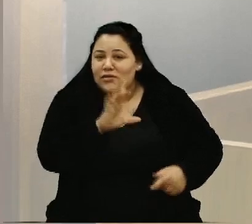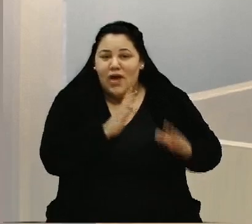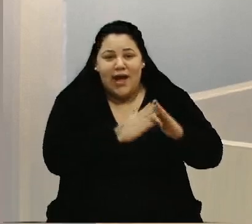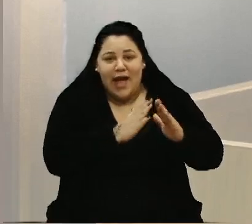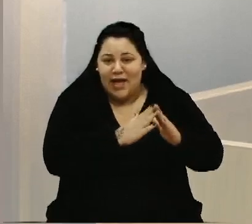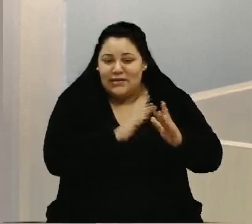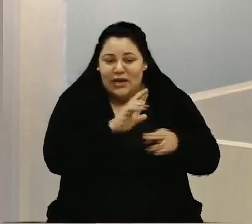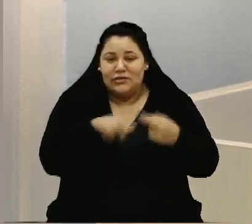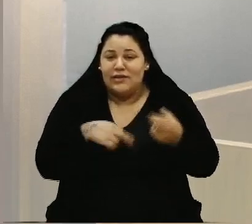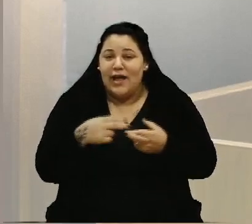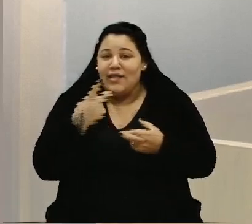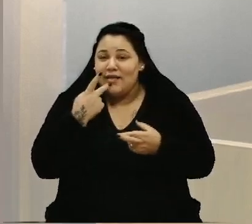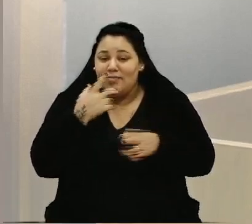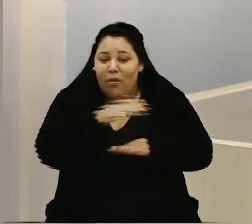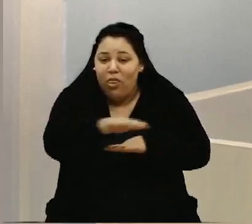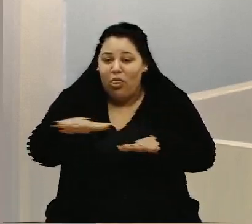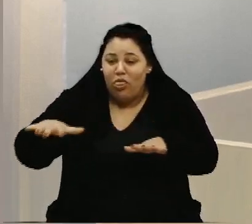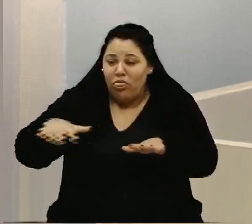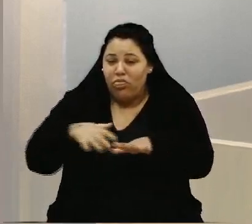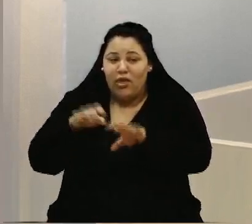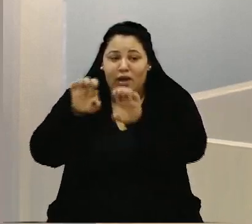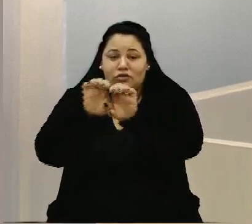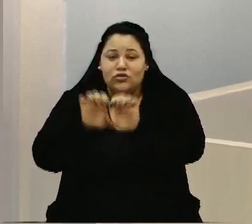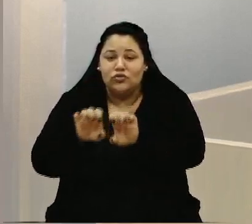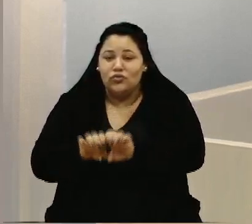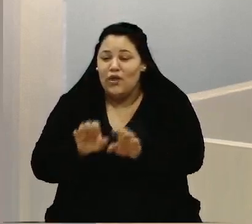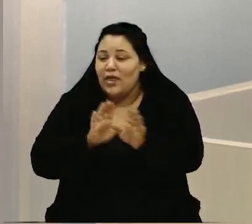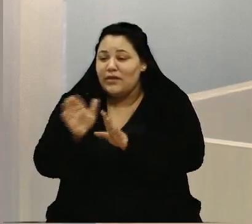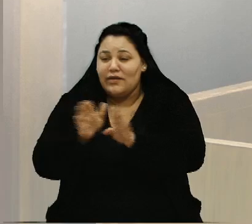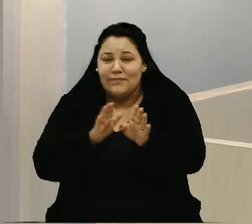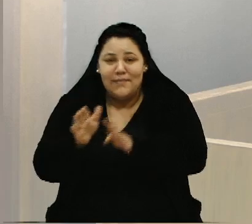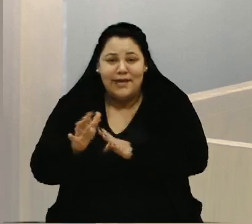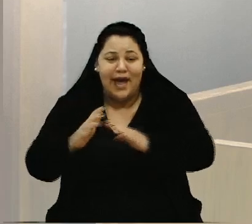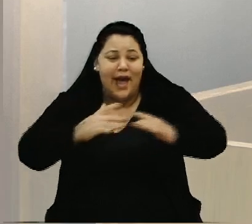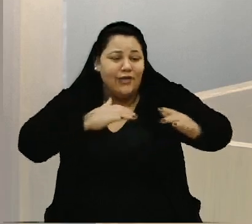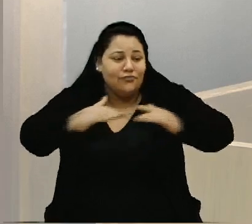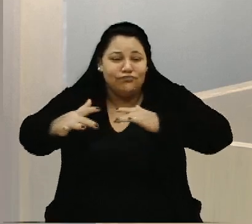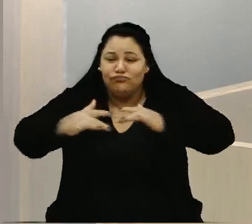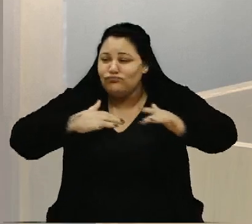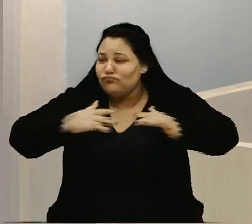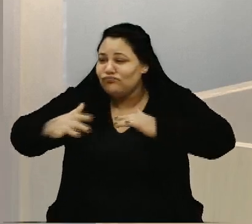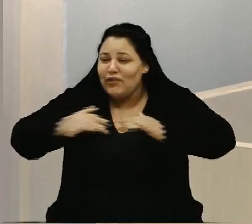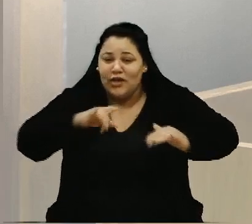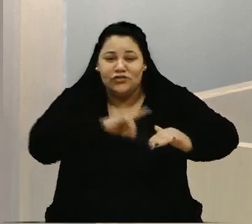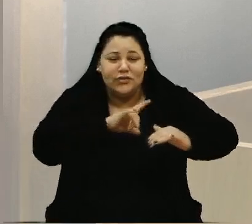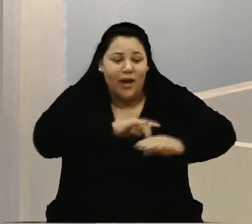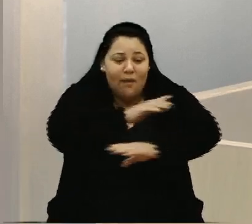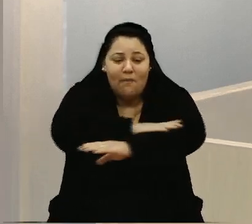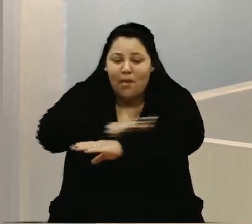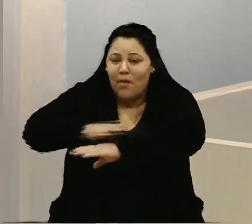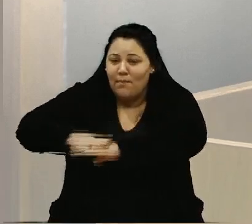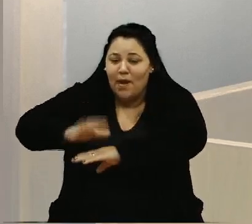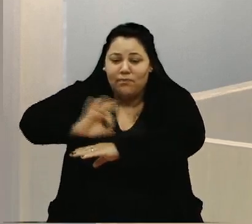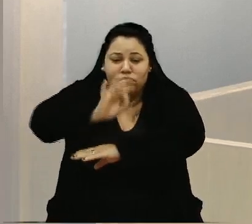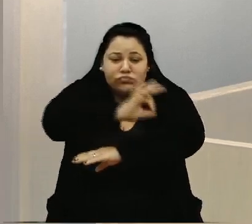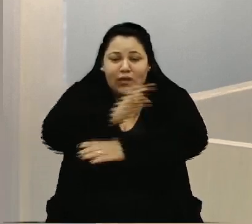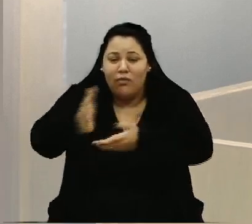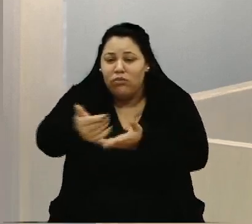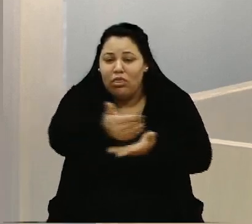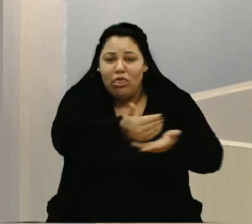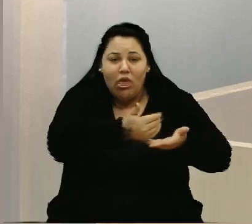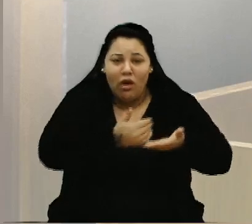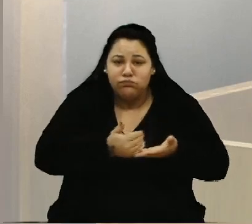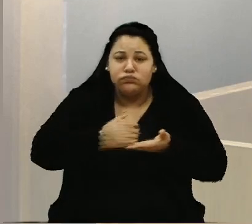fala na infraestrutura, na acessibilidade, na mobilidade, na pavimentação, na coleta seletiva,